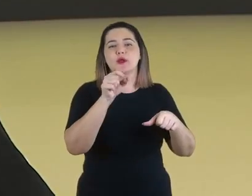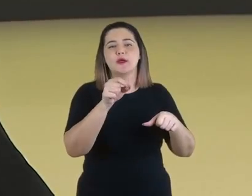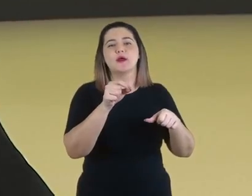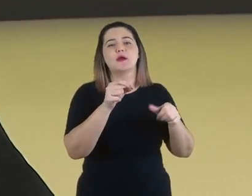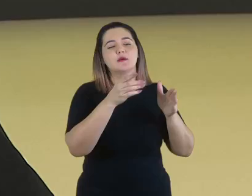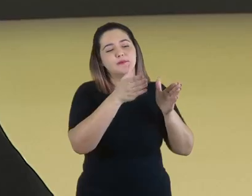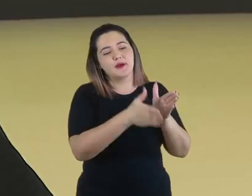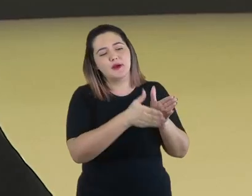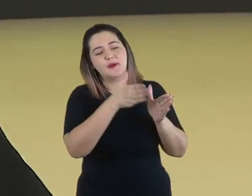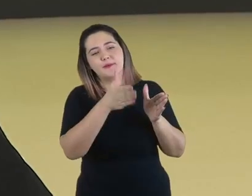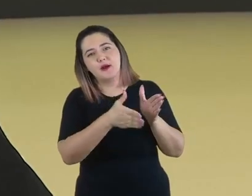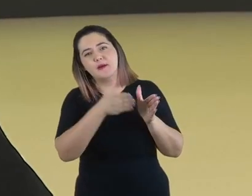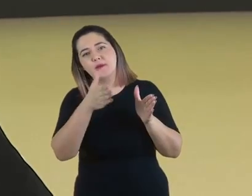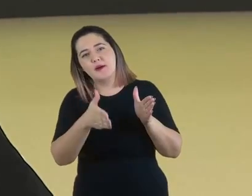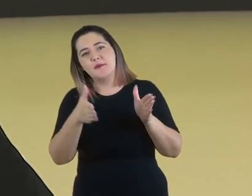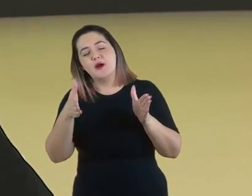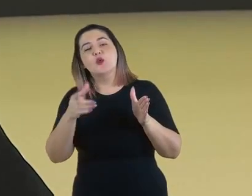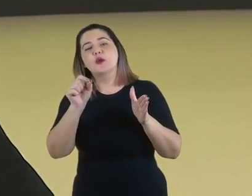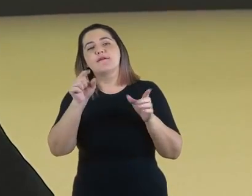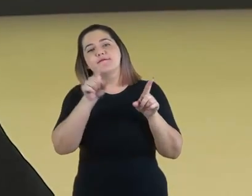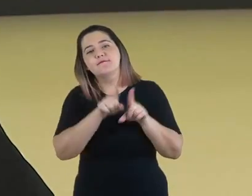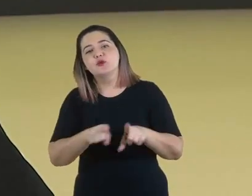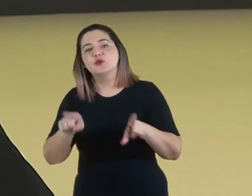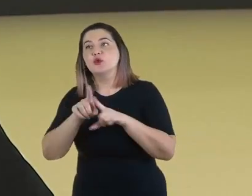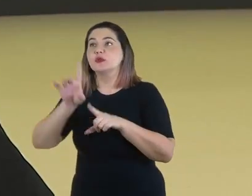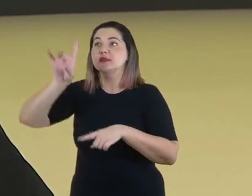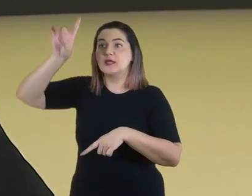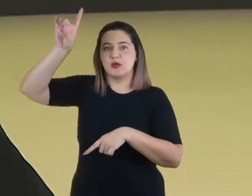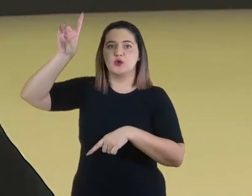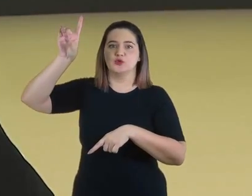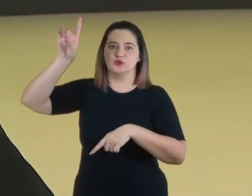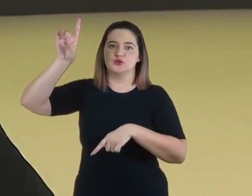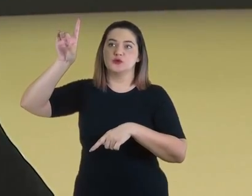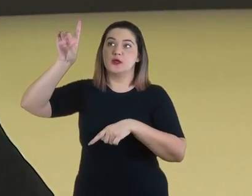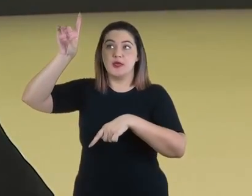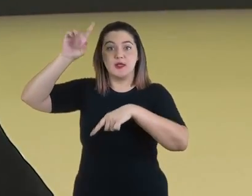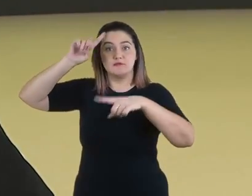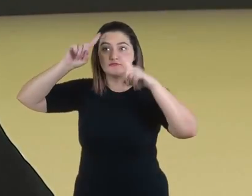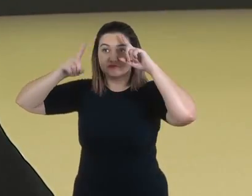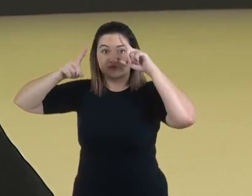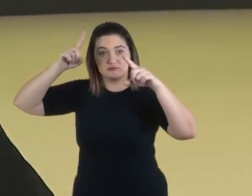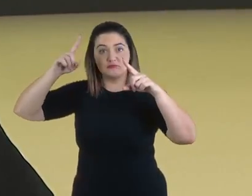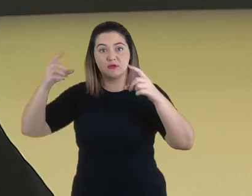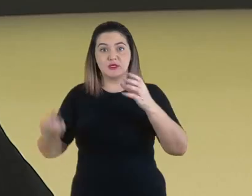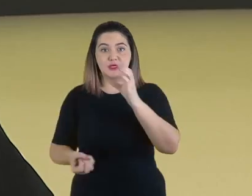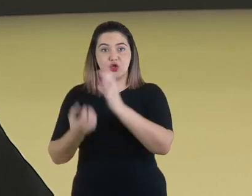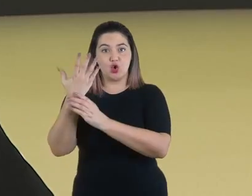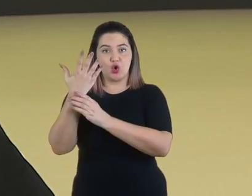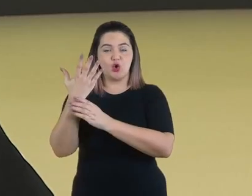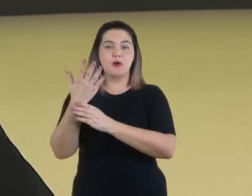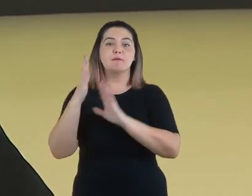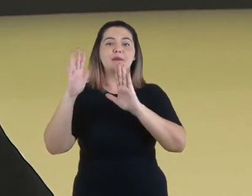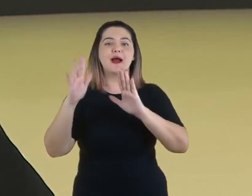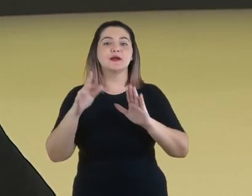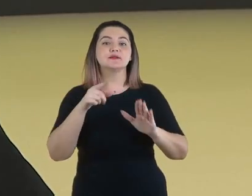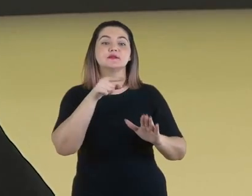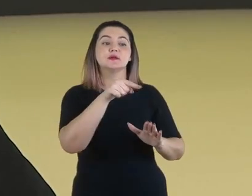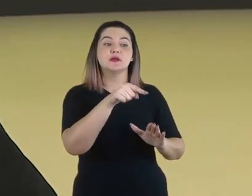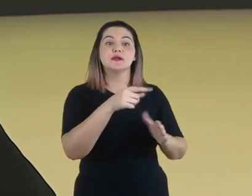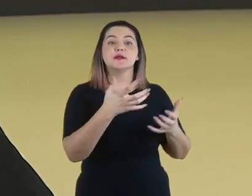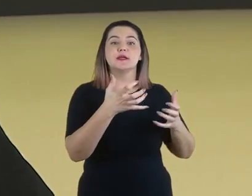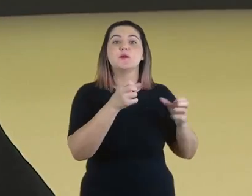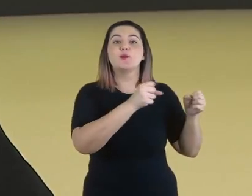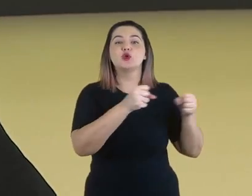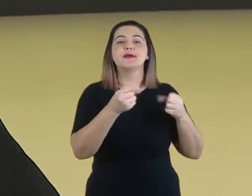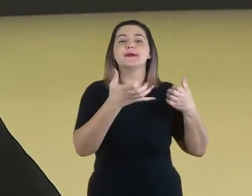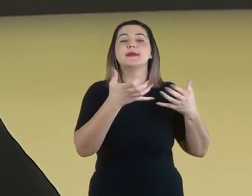nomeado, fluxo, que teria sido estabelecido por Deus por outro tempo estabelecido pelo ser humano. Aliás,